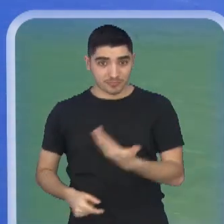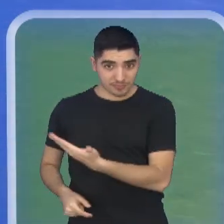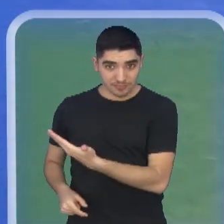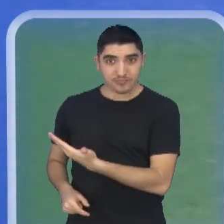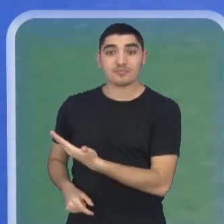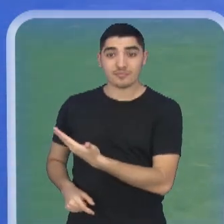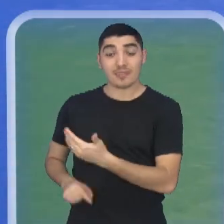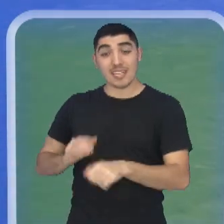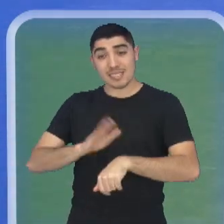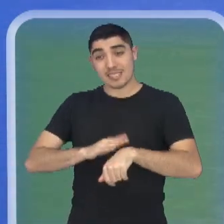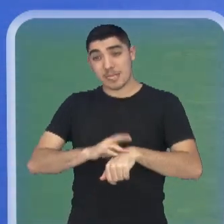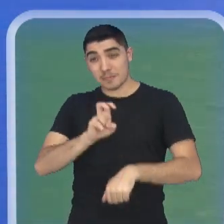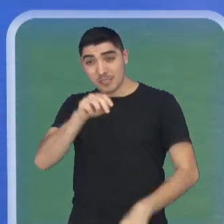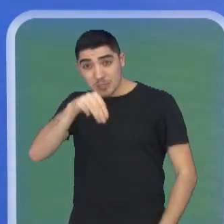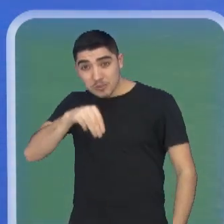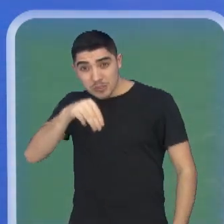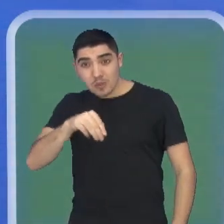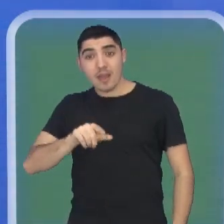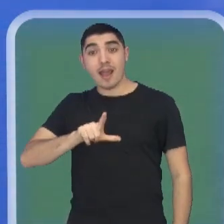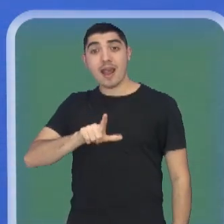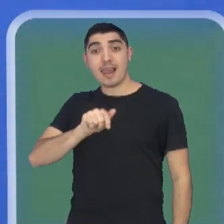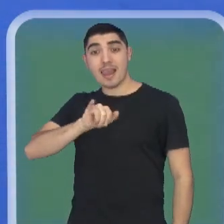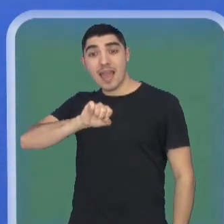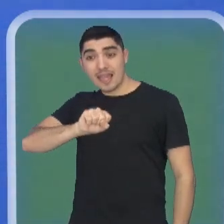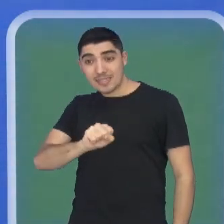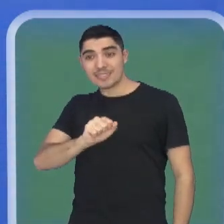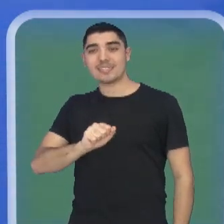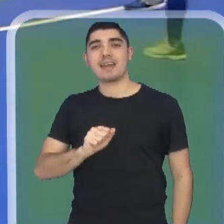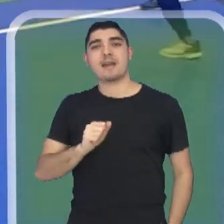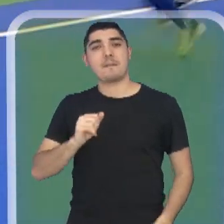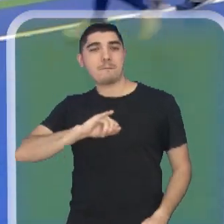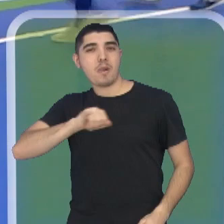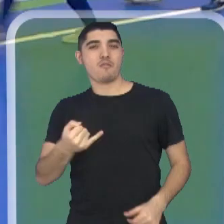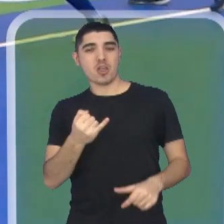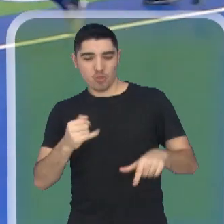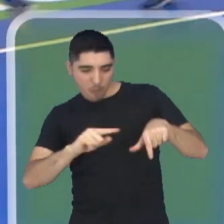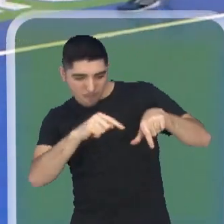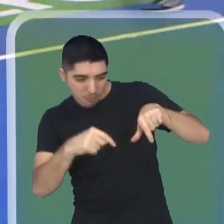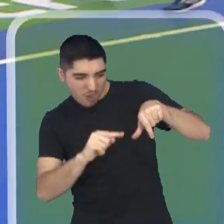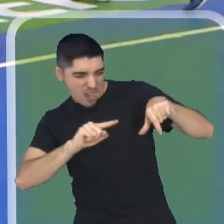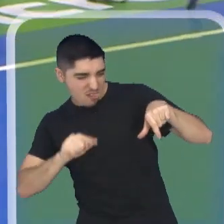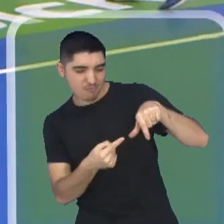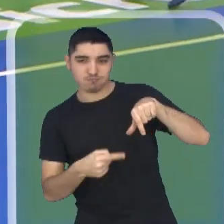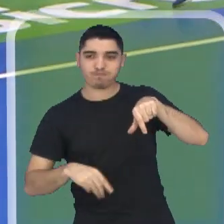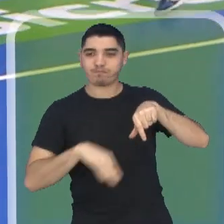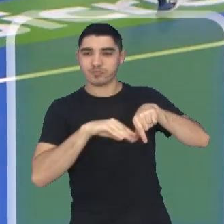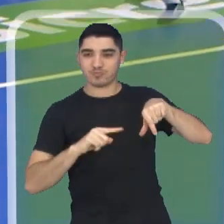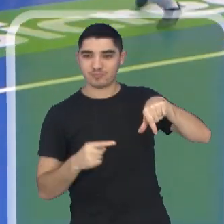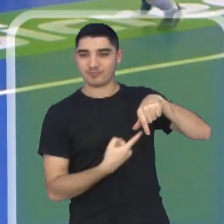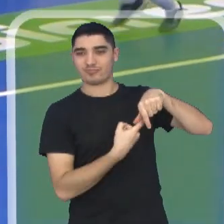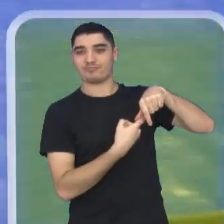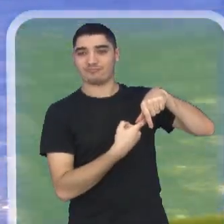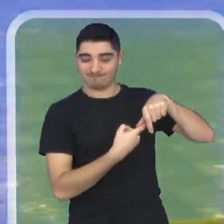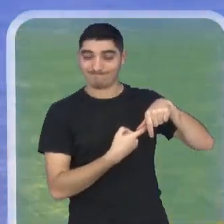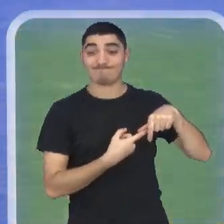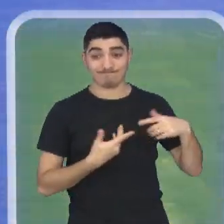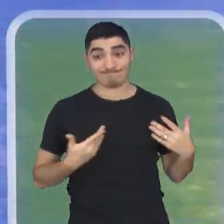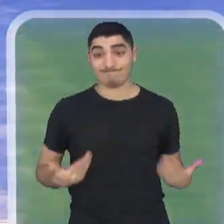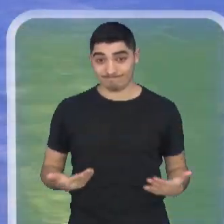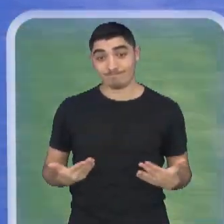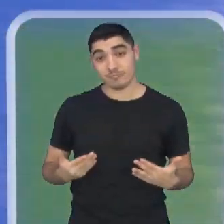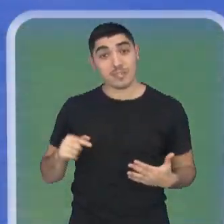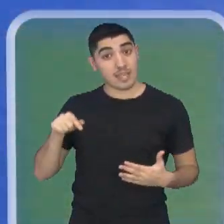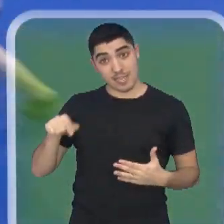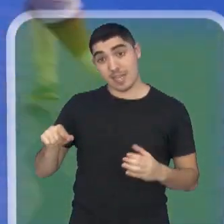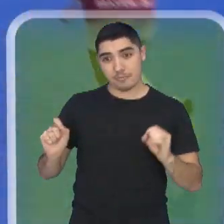Com 5 minutos de jogo, a Laísa aproveitou o rebote da goleira joseense e só empurrou para as redes. O gol